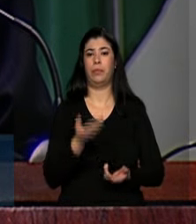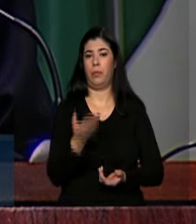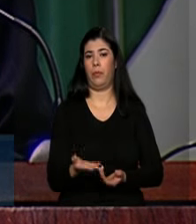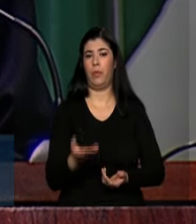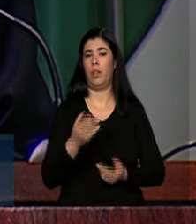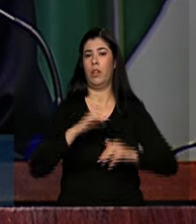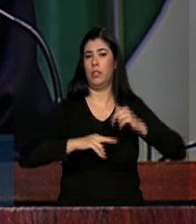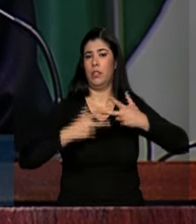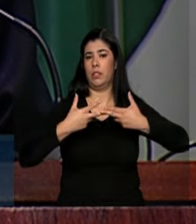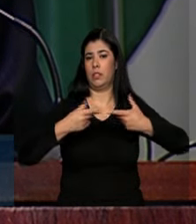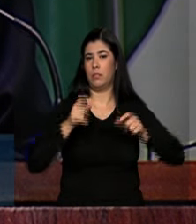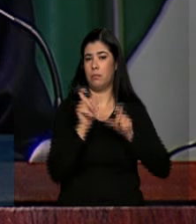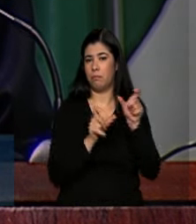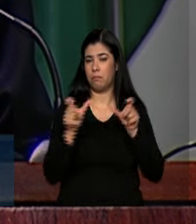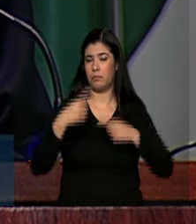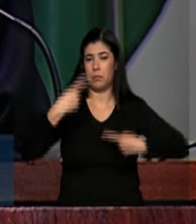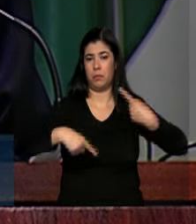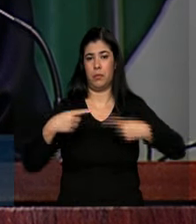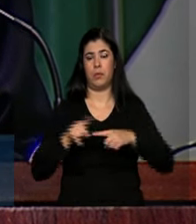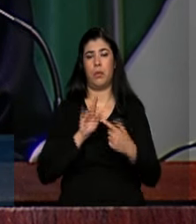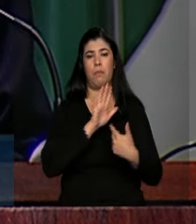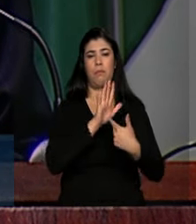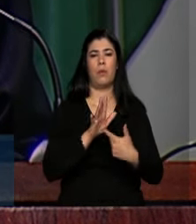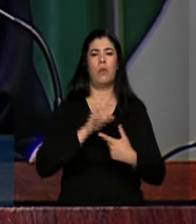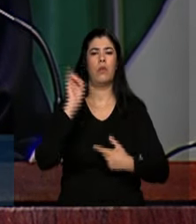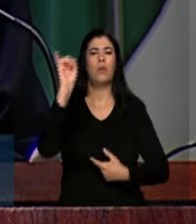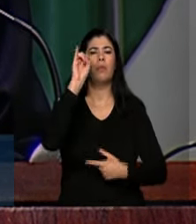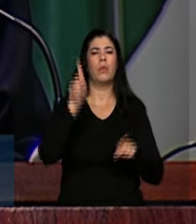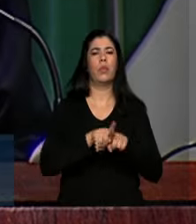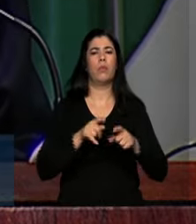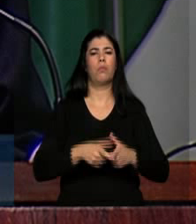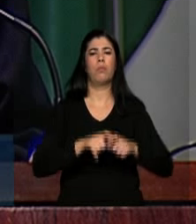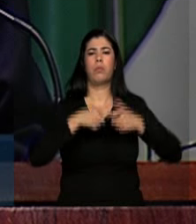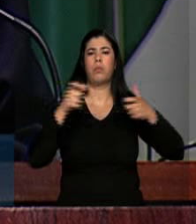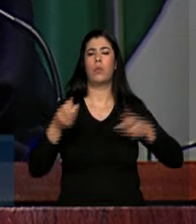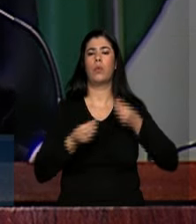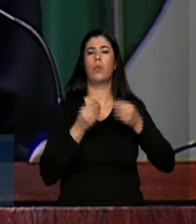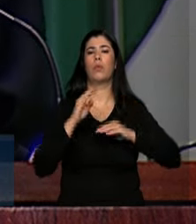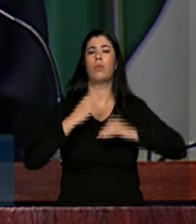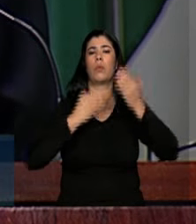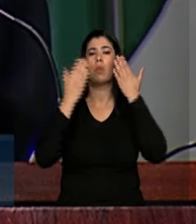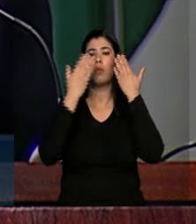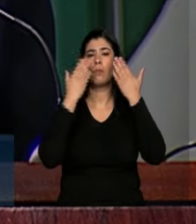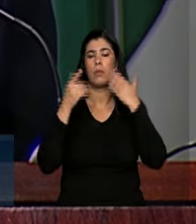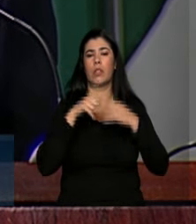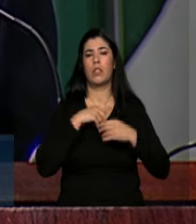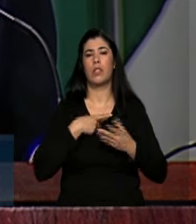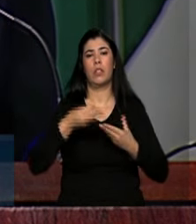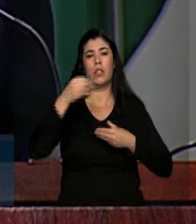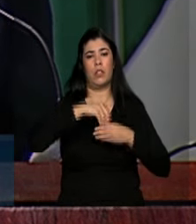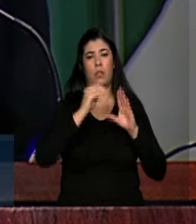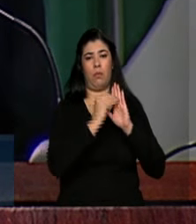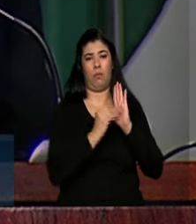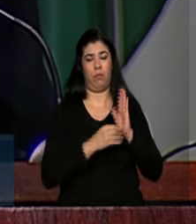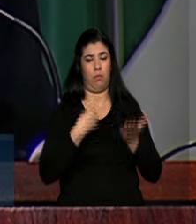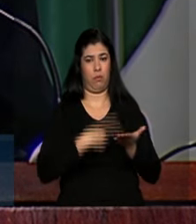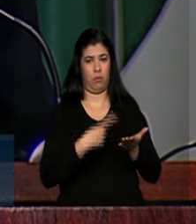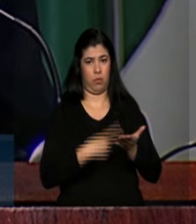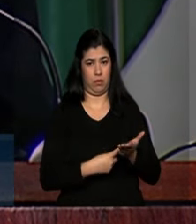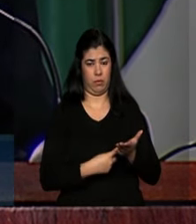Este elemento de nossa política reveste-se de importância crescente à medida que as agendas interna e